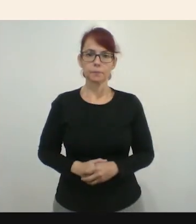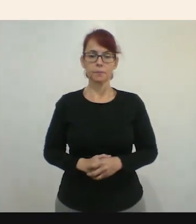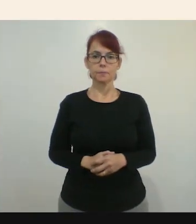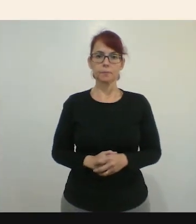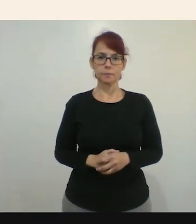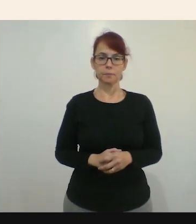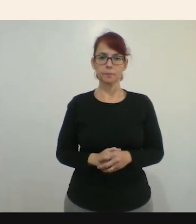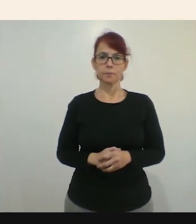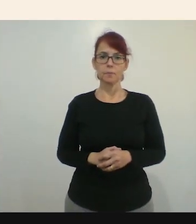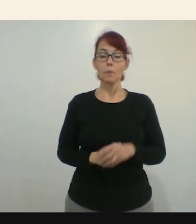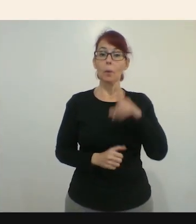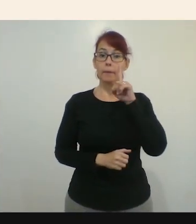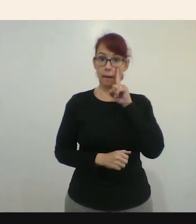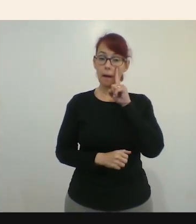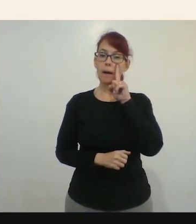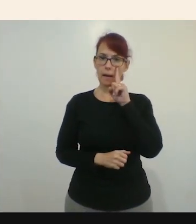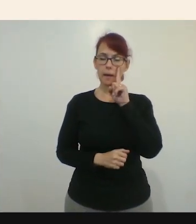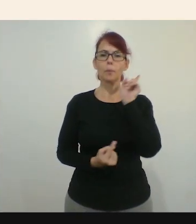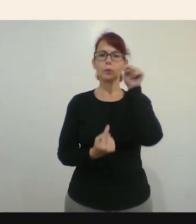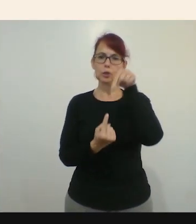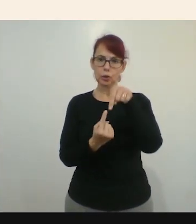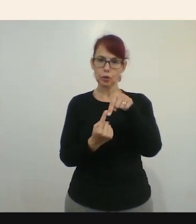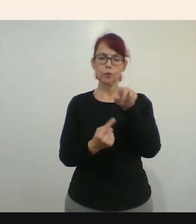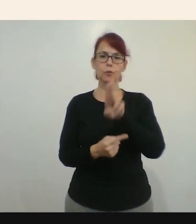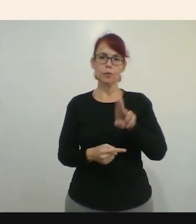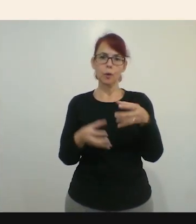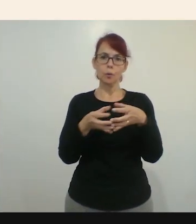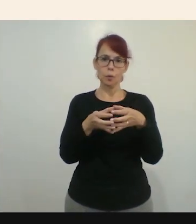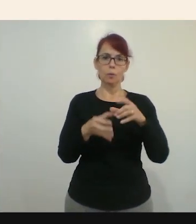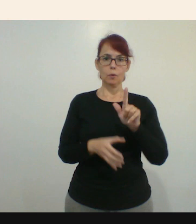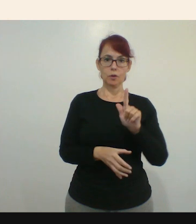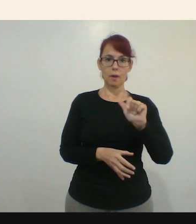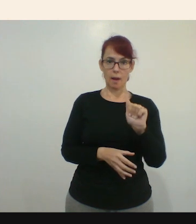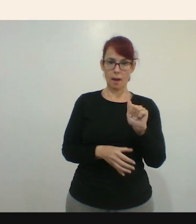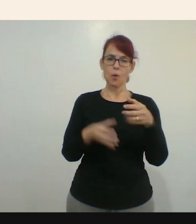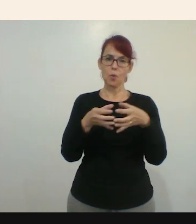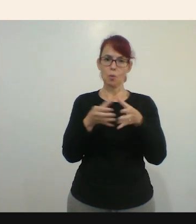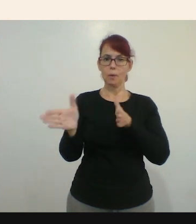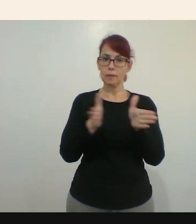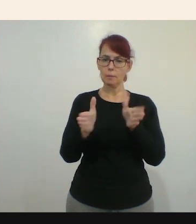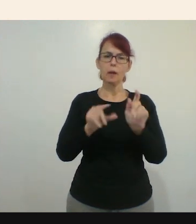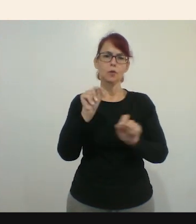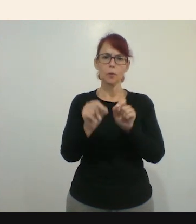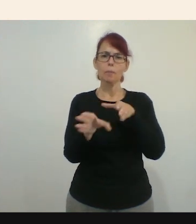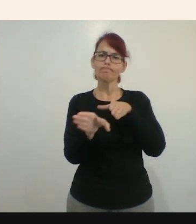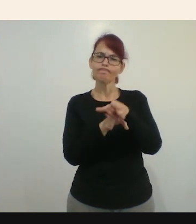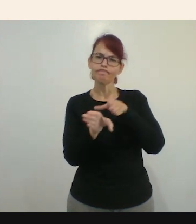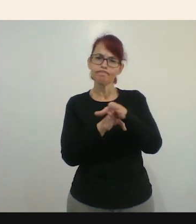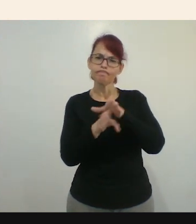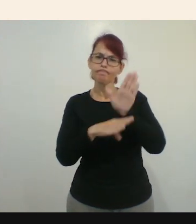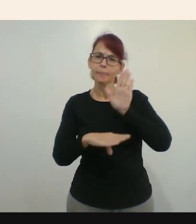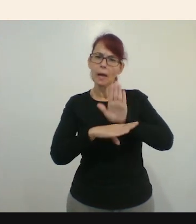Então, uma das funções do NEAI, através do GA, do Grupo Acessibilidade, é orientar e auxiliar